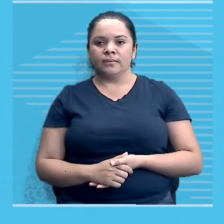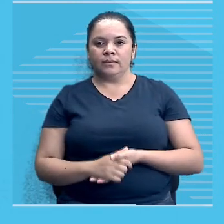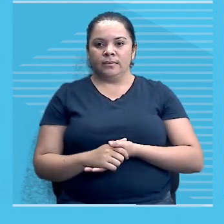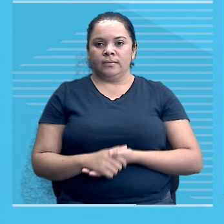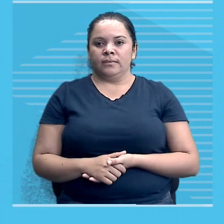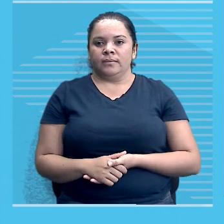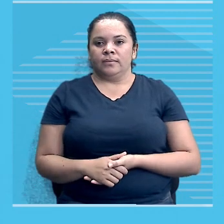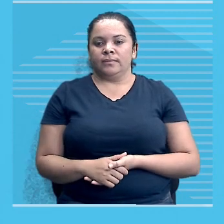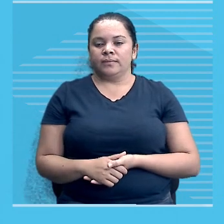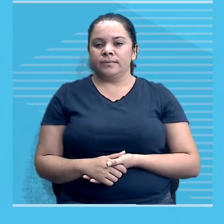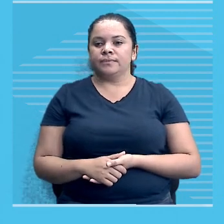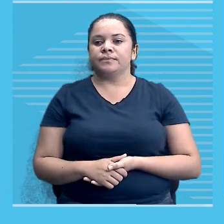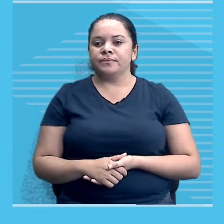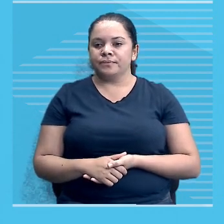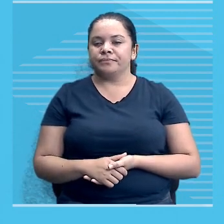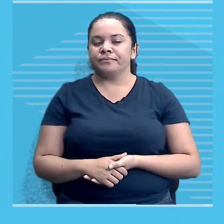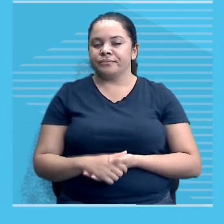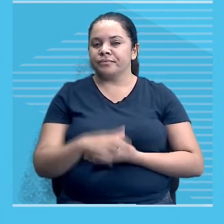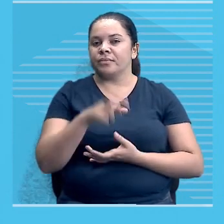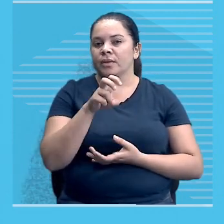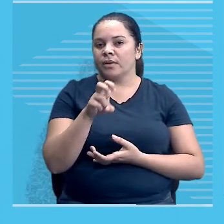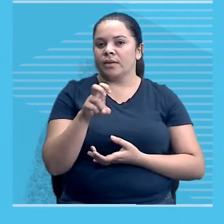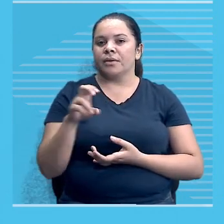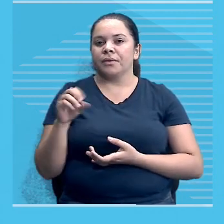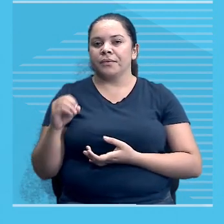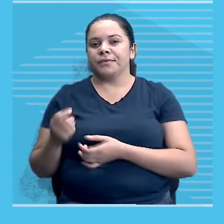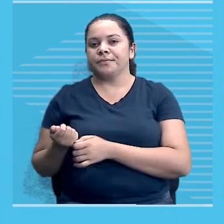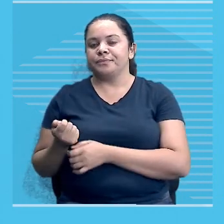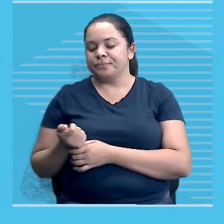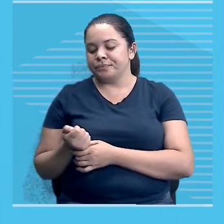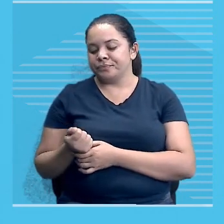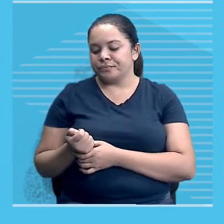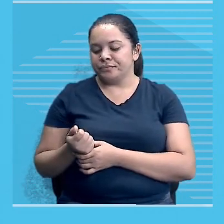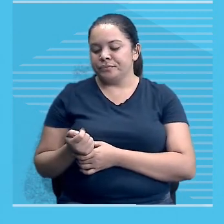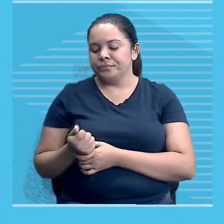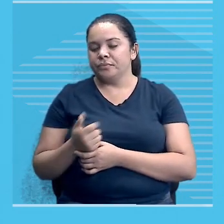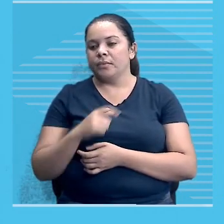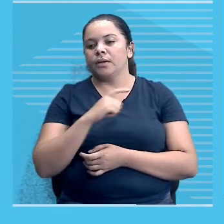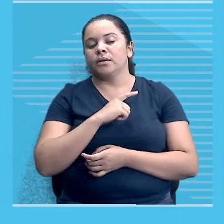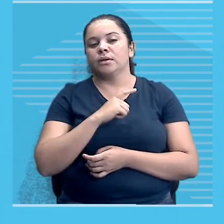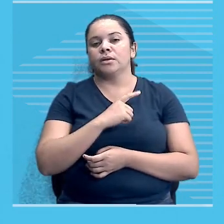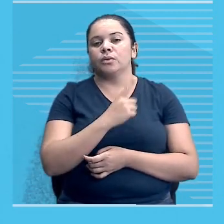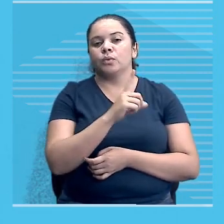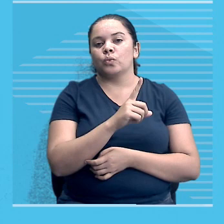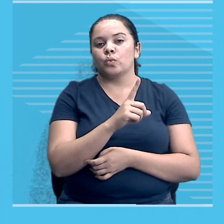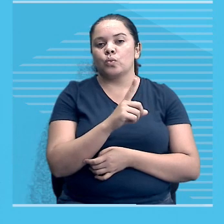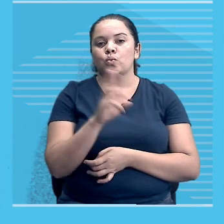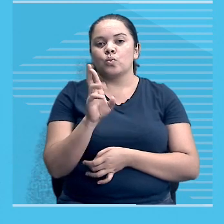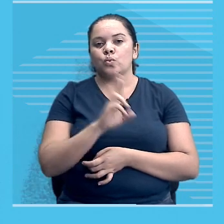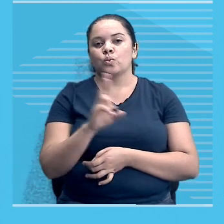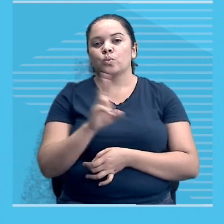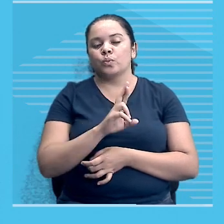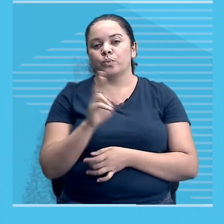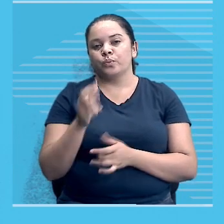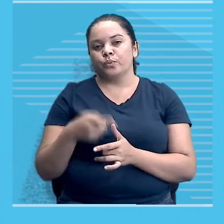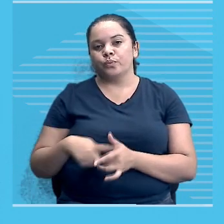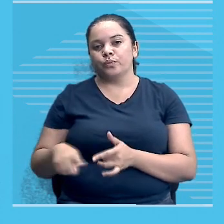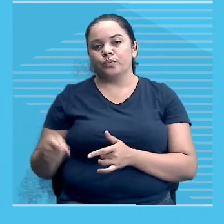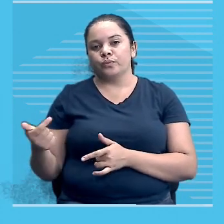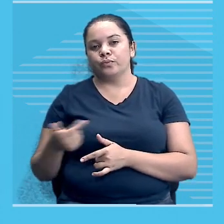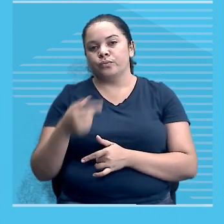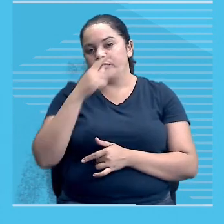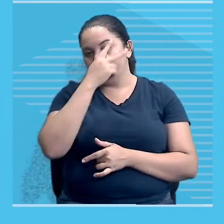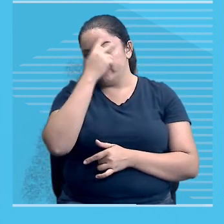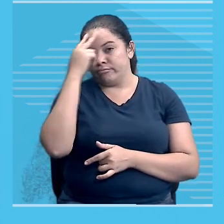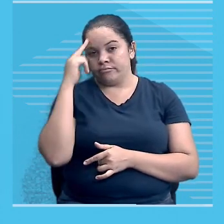com 50 centavos né né você tinha um real você tinha um real e dividiu para